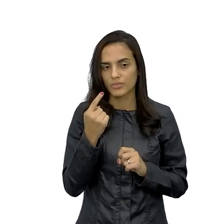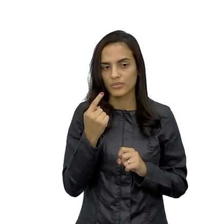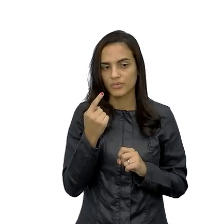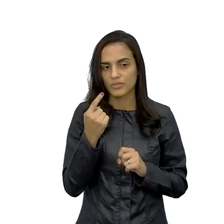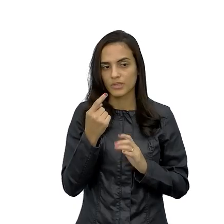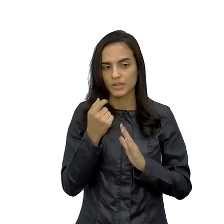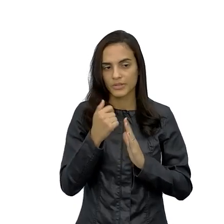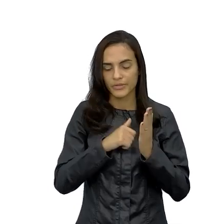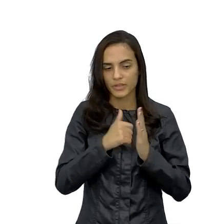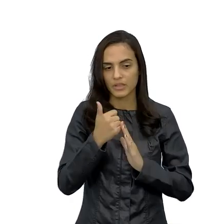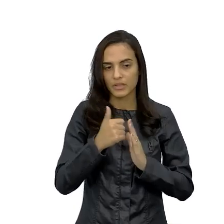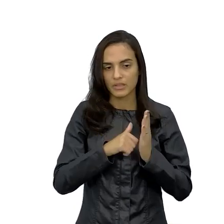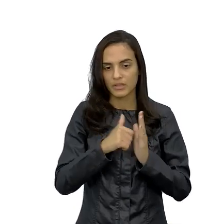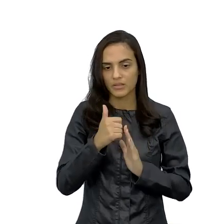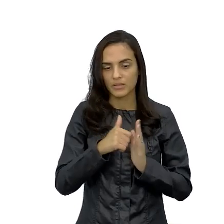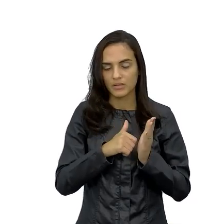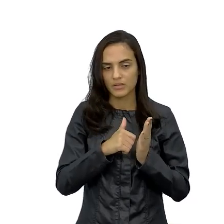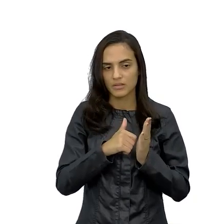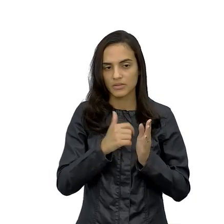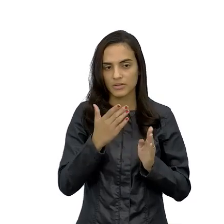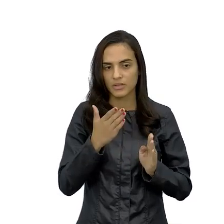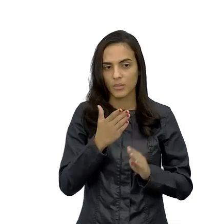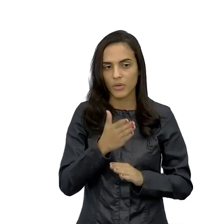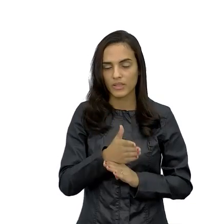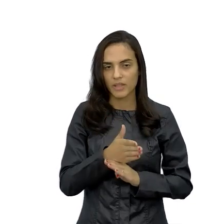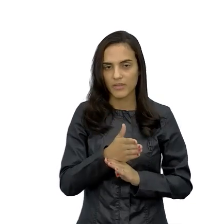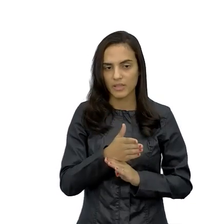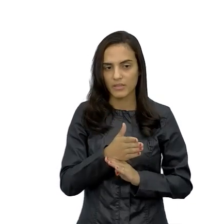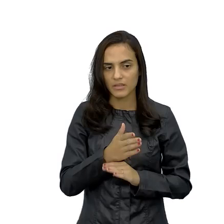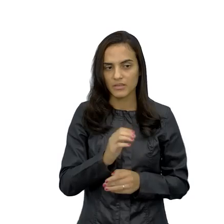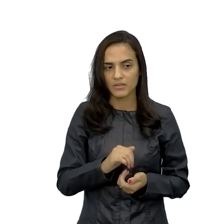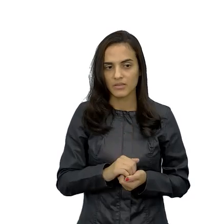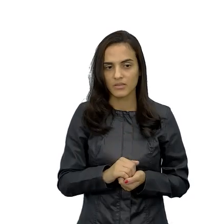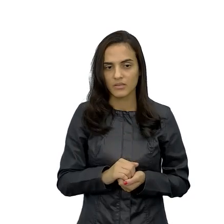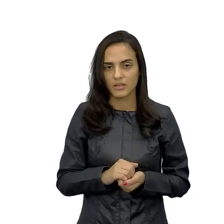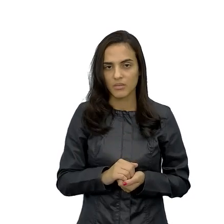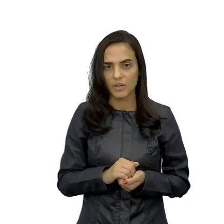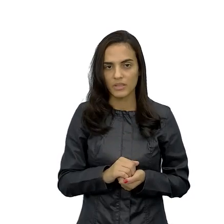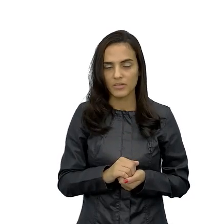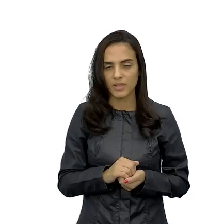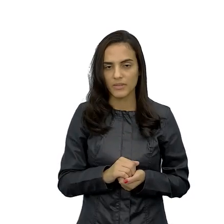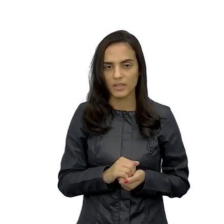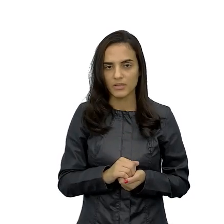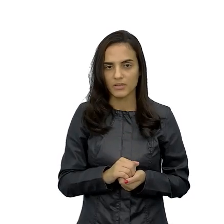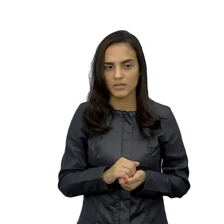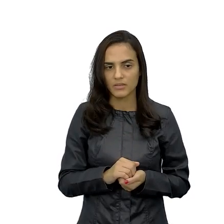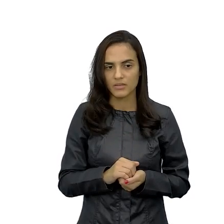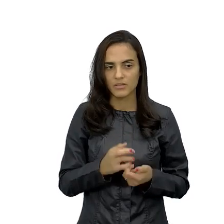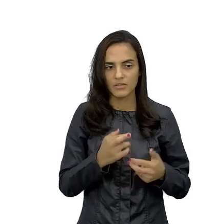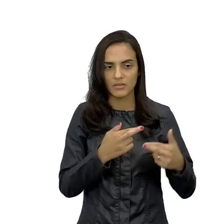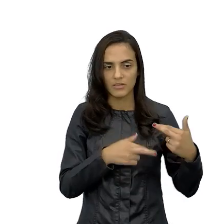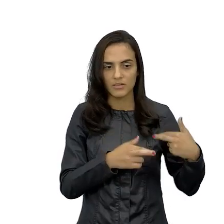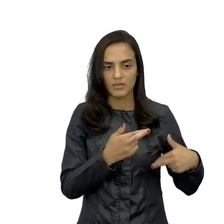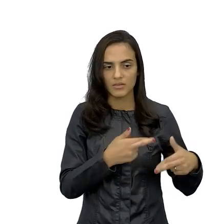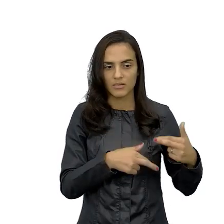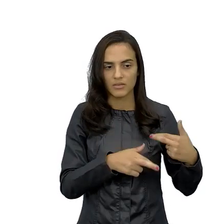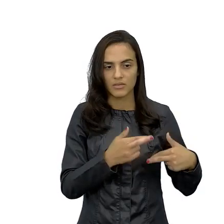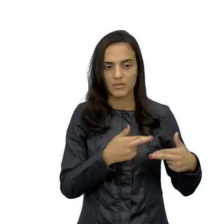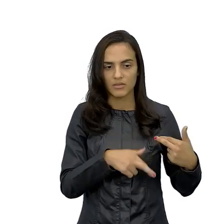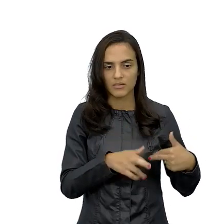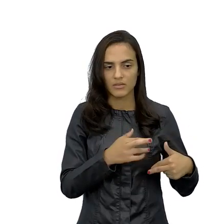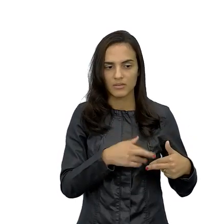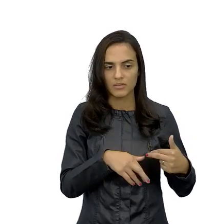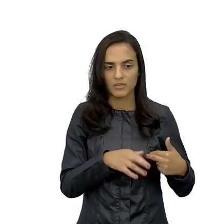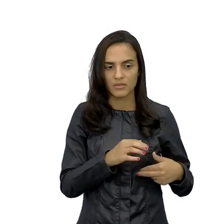avaliação diagnóstica de entrada, né? E eu o fiz em relação ao 5º ano. Tá?